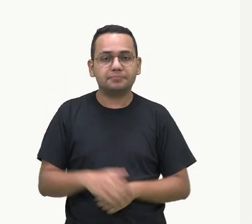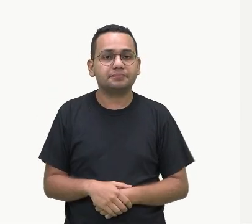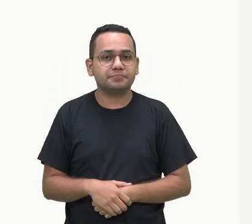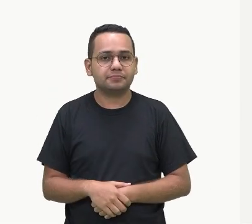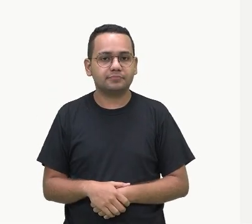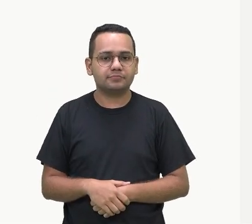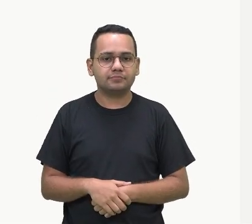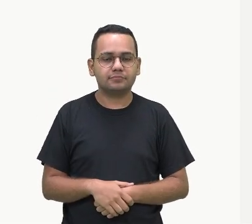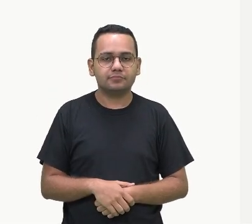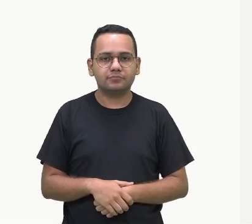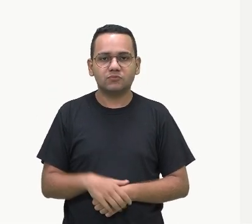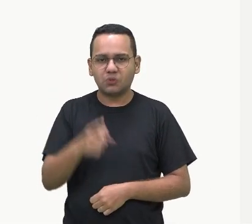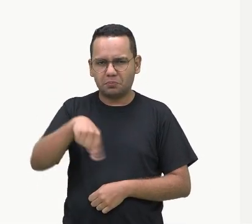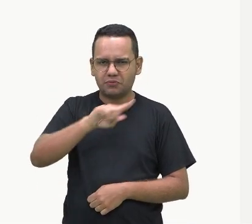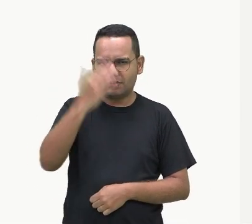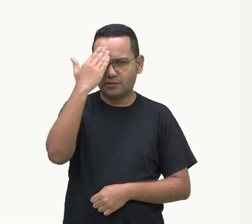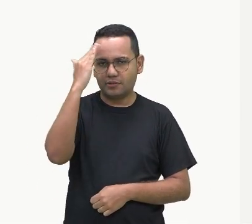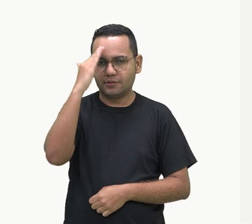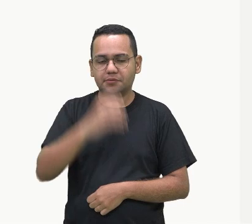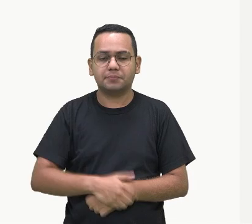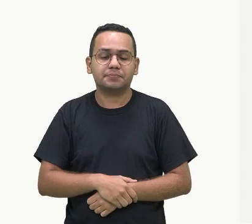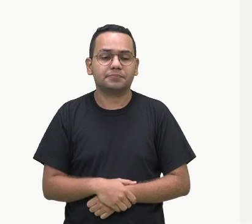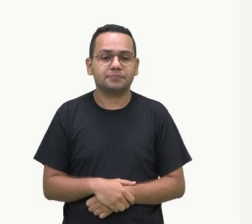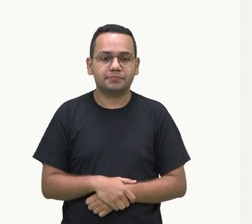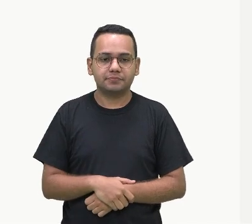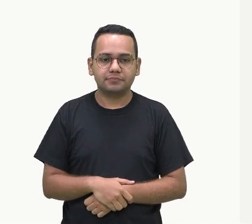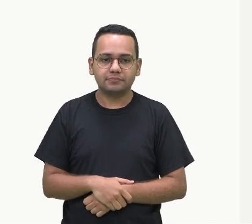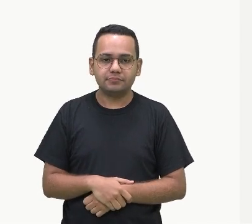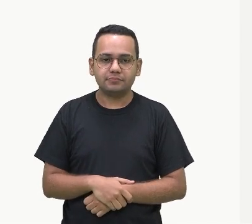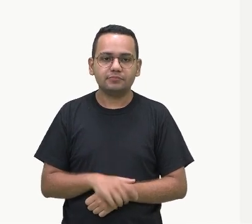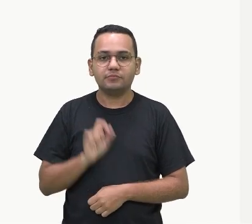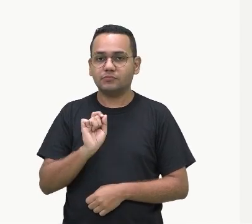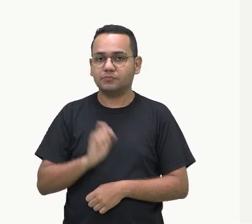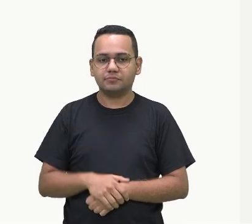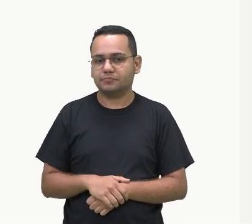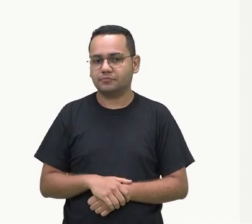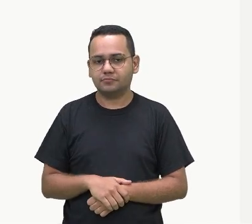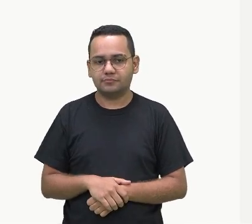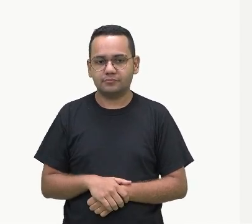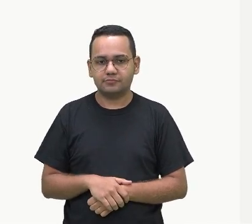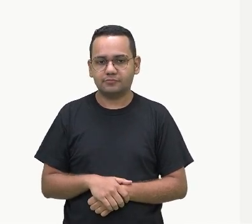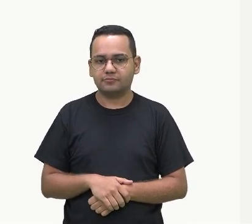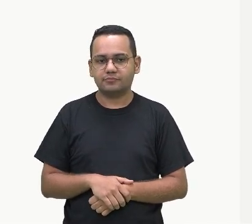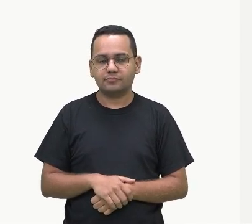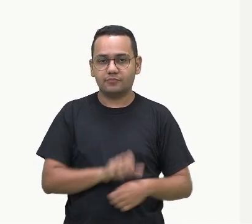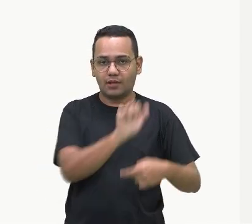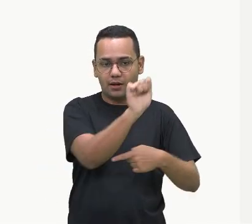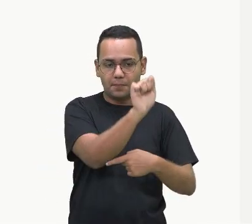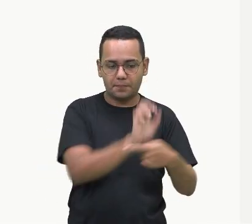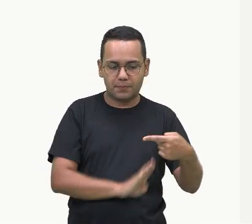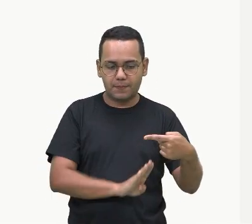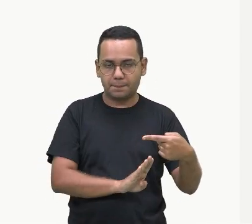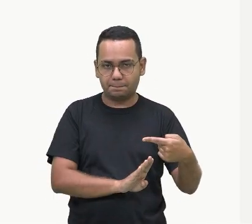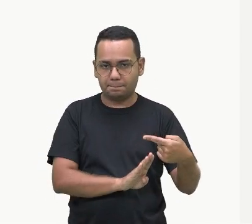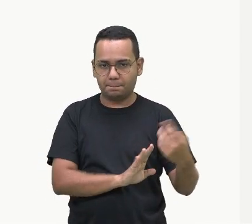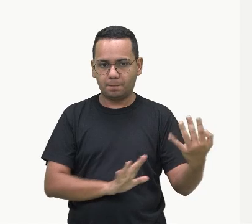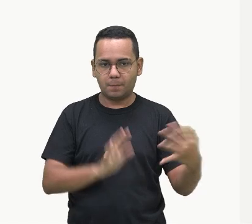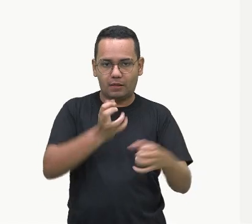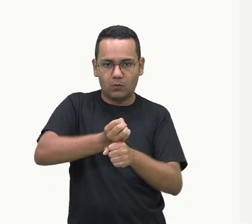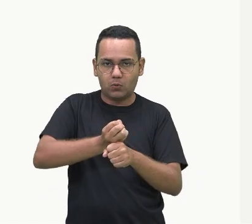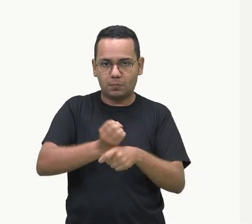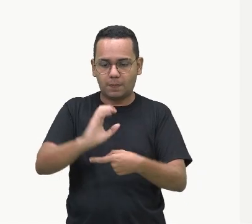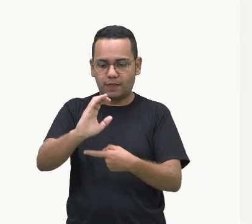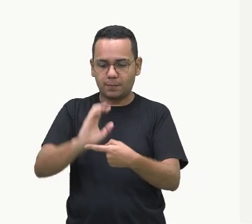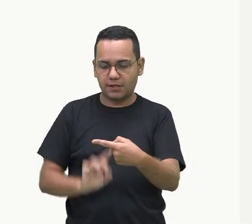para representar. Então, sempre aqui a gente vai ter, ó, que A vai sempre estar para B, assim como